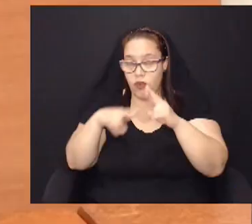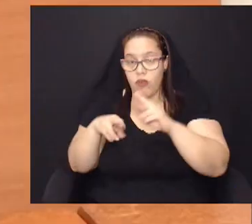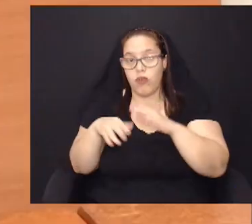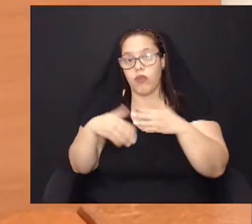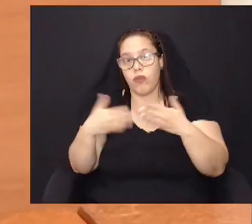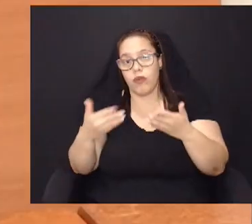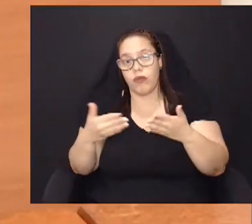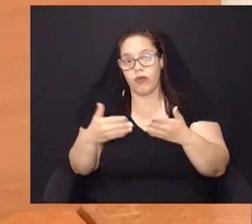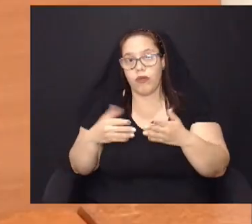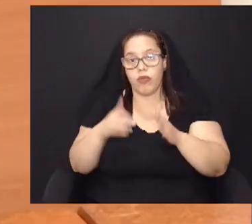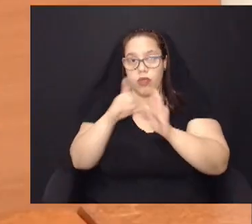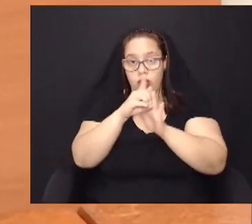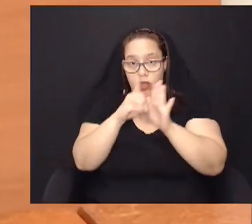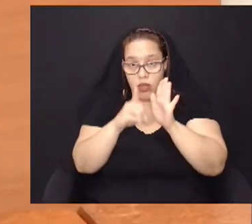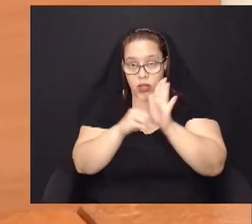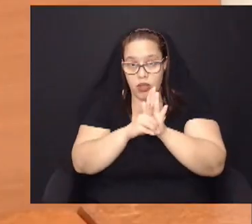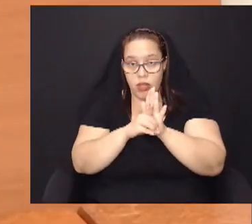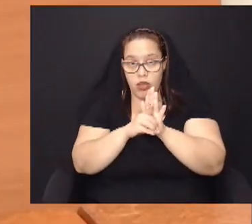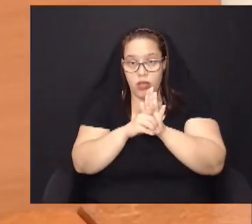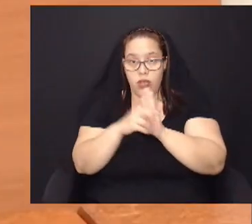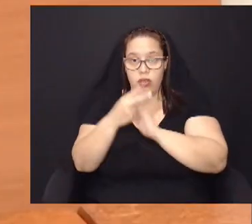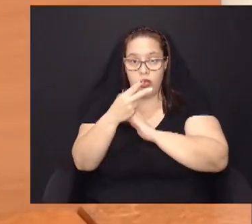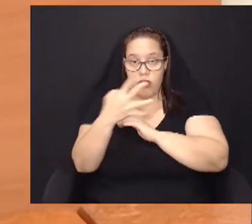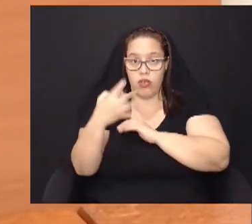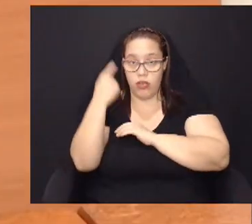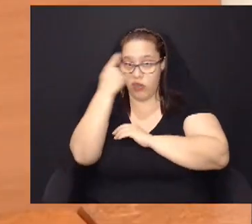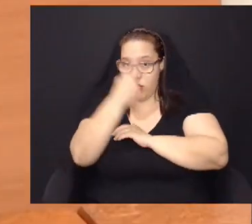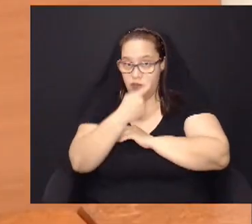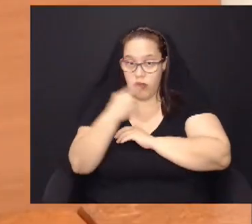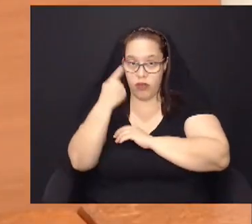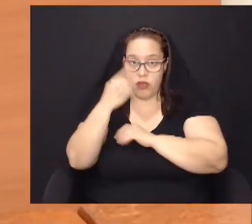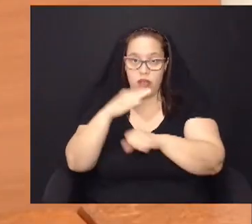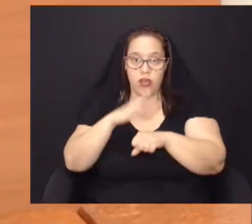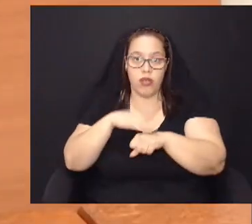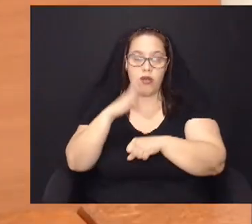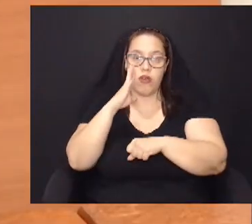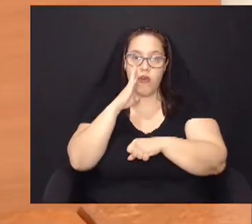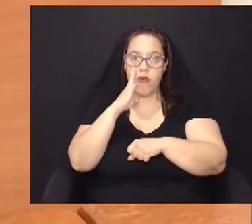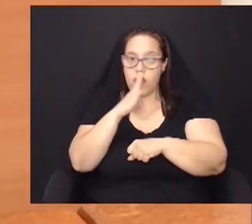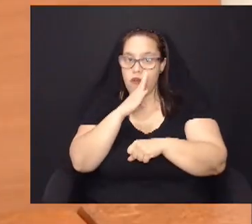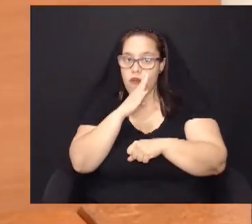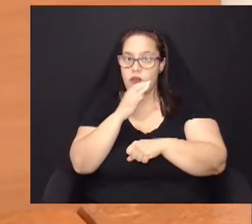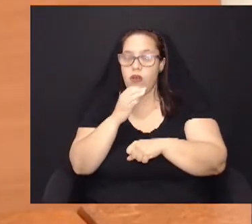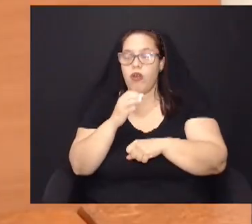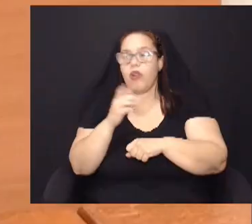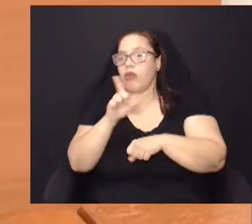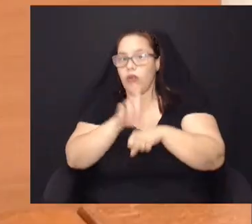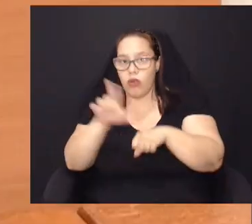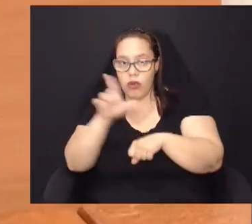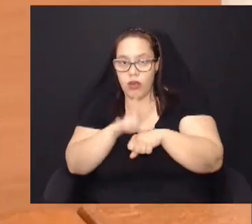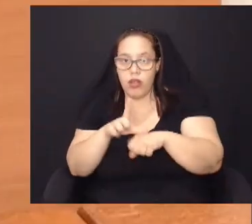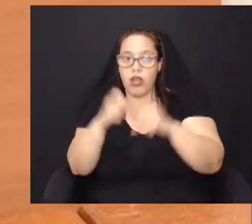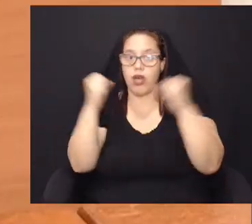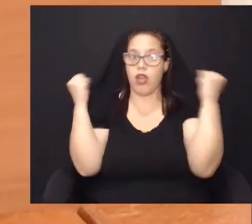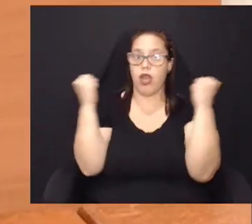o decreto ele traz os 24 horas justamente para as mais bares, comércios,